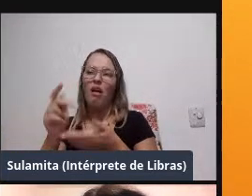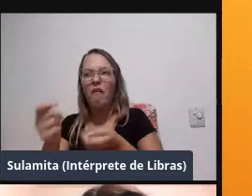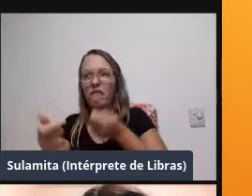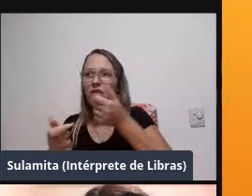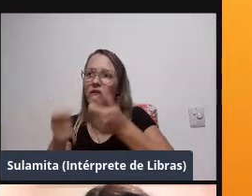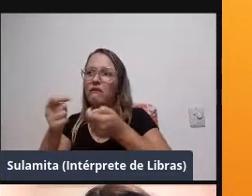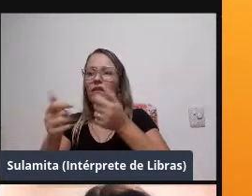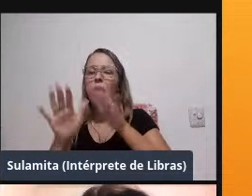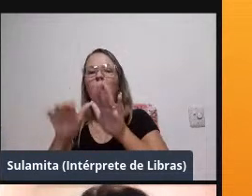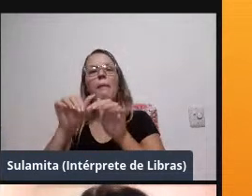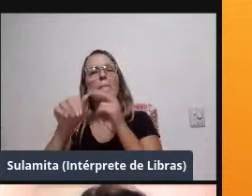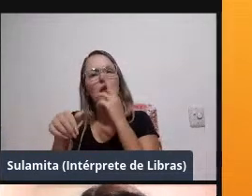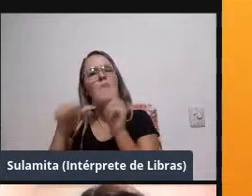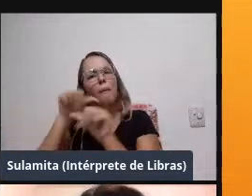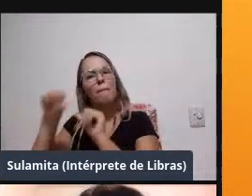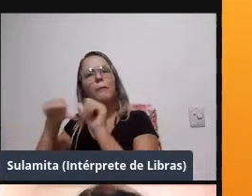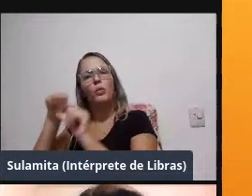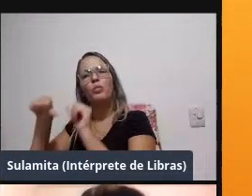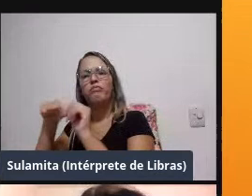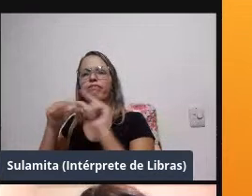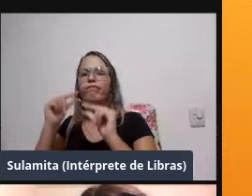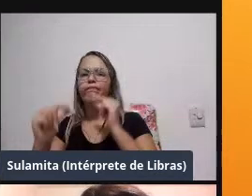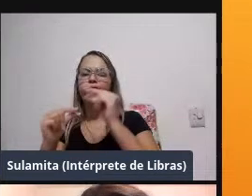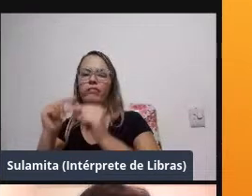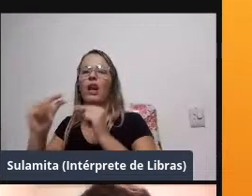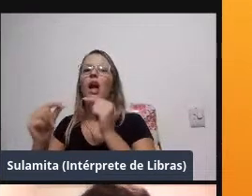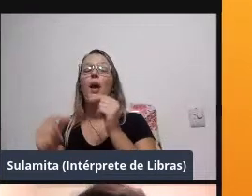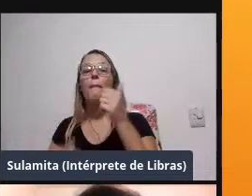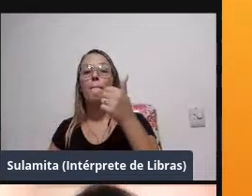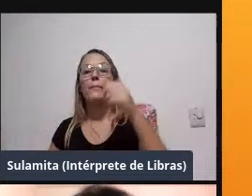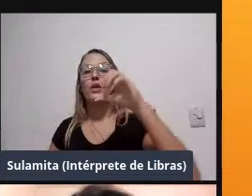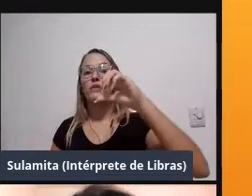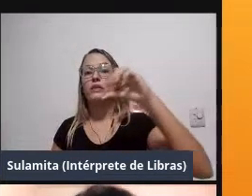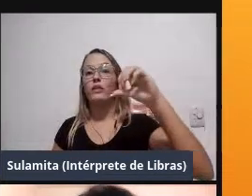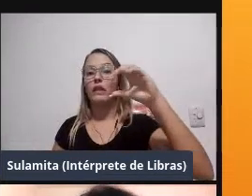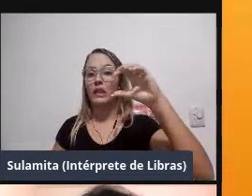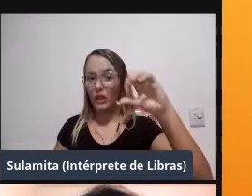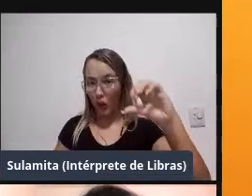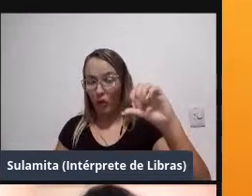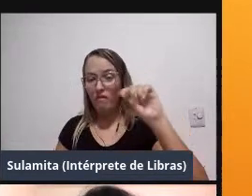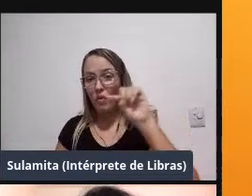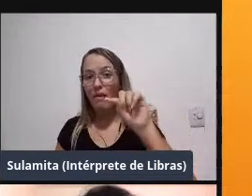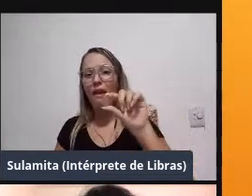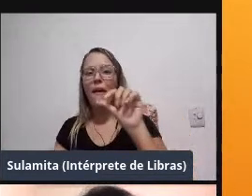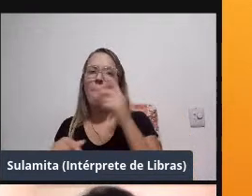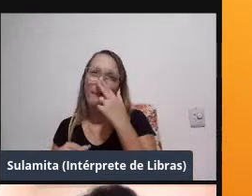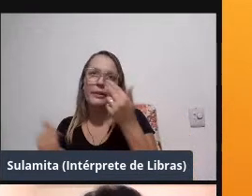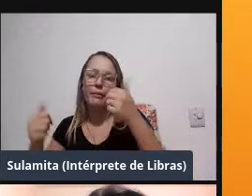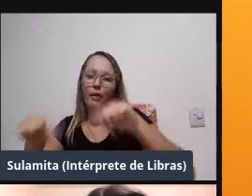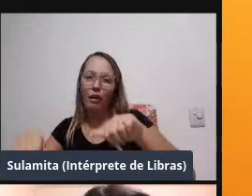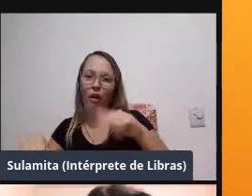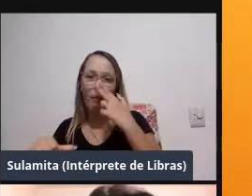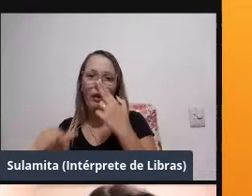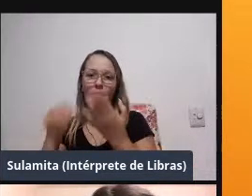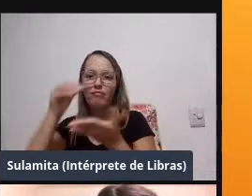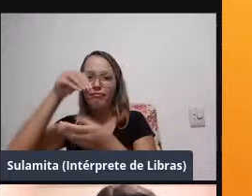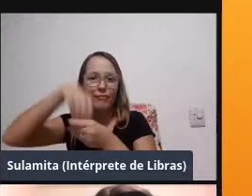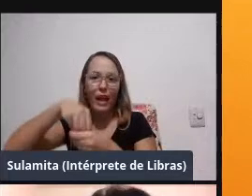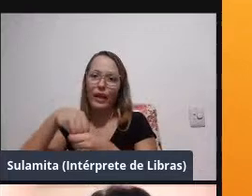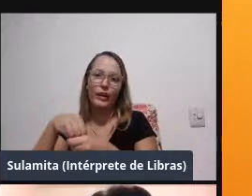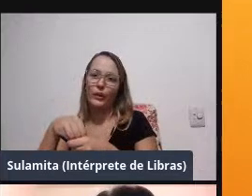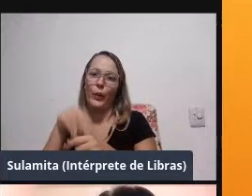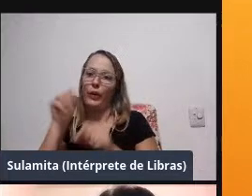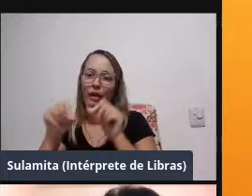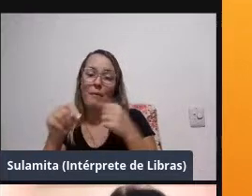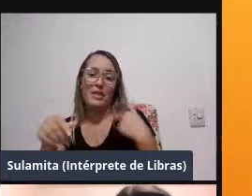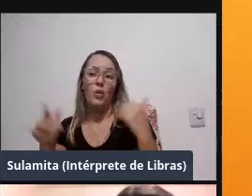no final dos anos 1999, pior ainda. Mas eu tive contato com a história da educação por causa da bolsa,